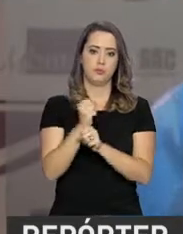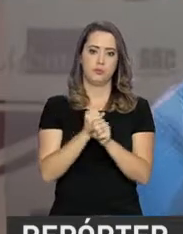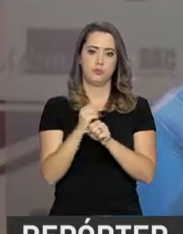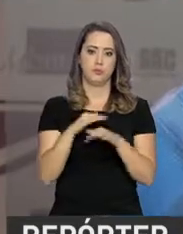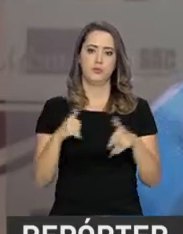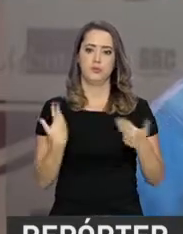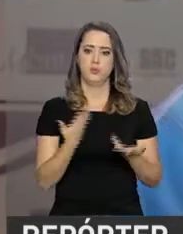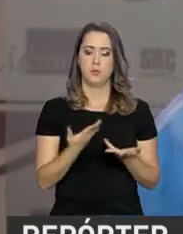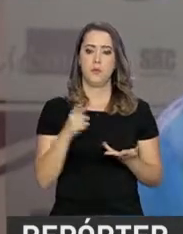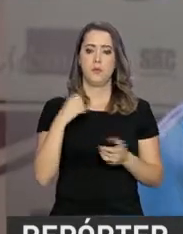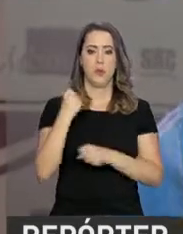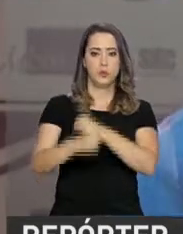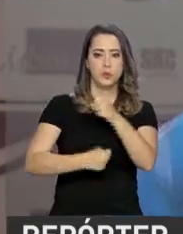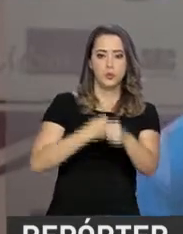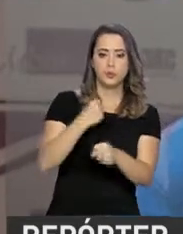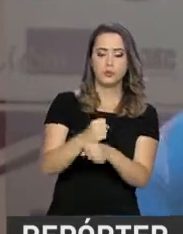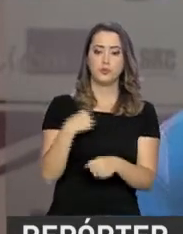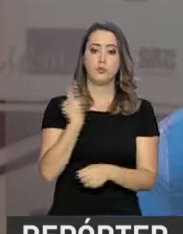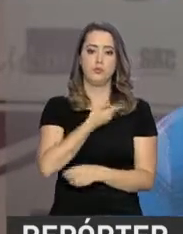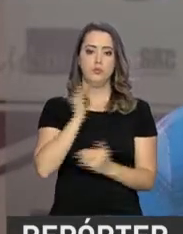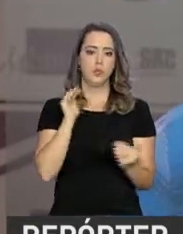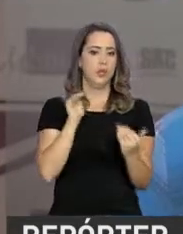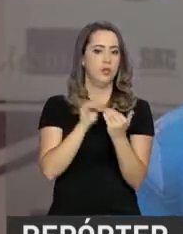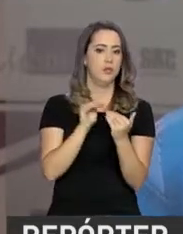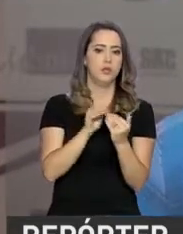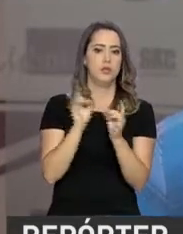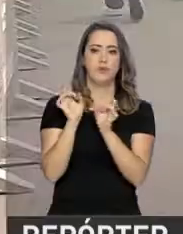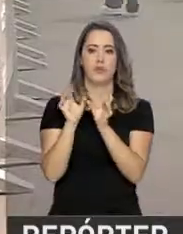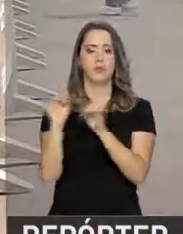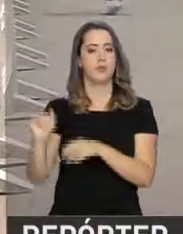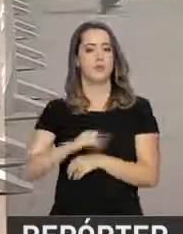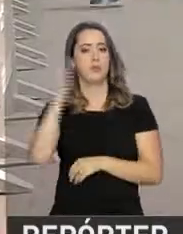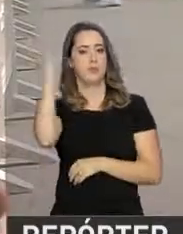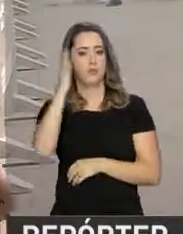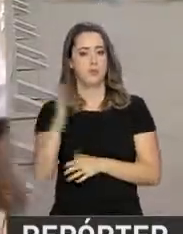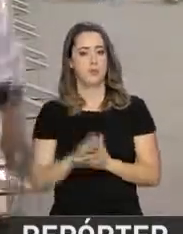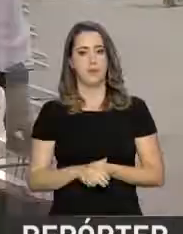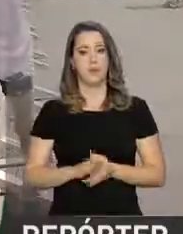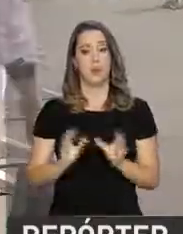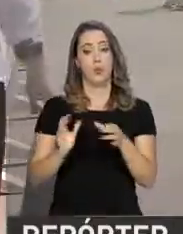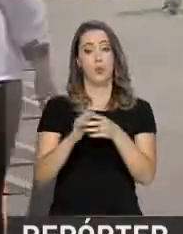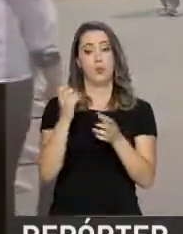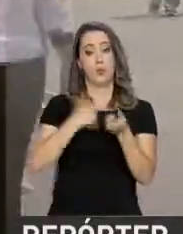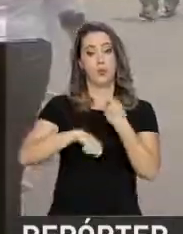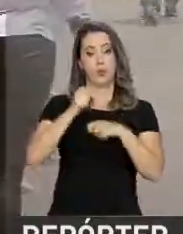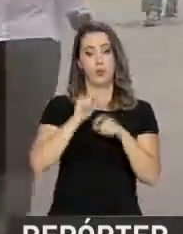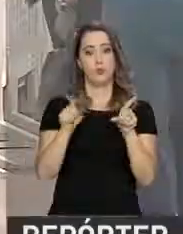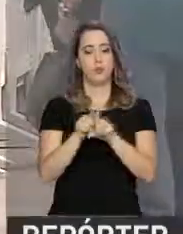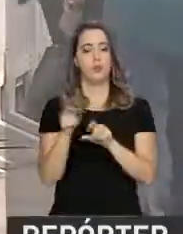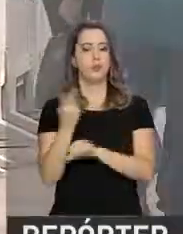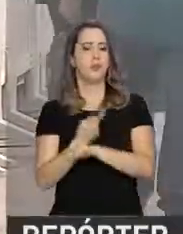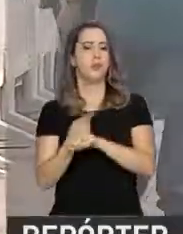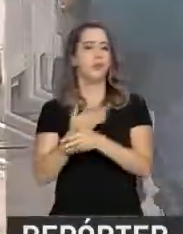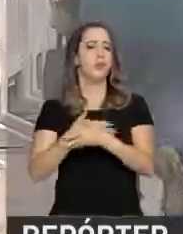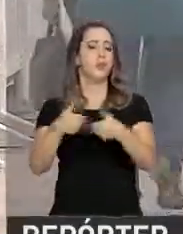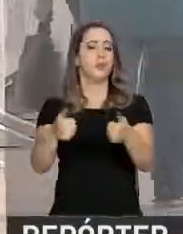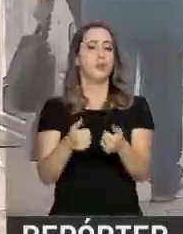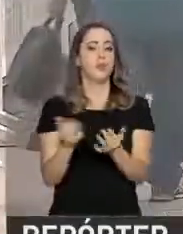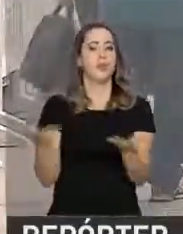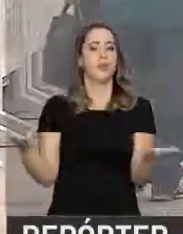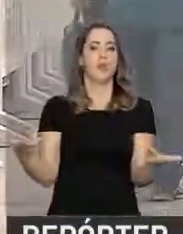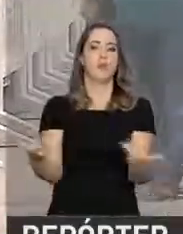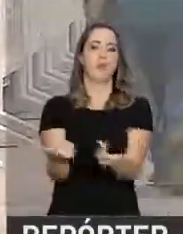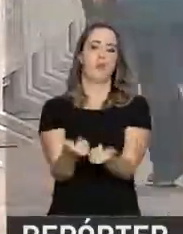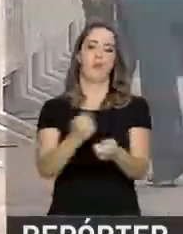né, para o ano que vem a gente focar em exportação. A equipe econômica também tem buscado melhorar a eficiência